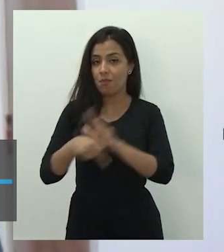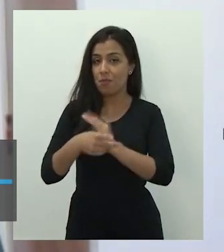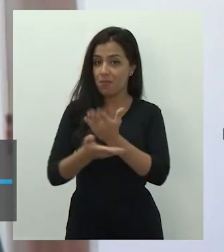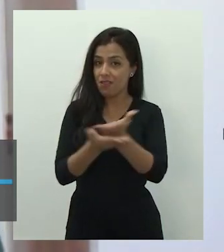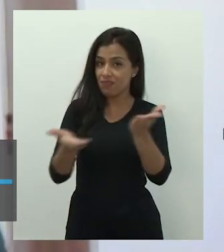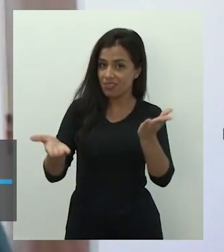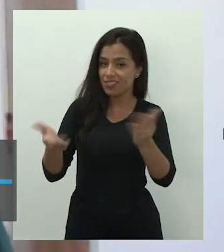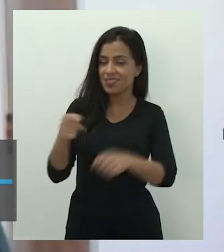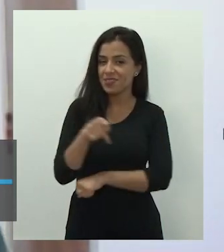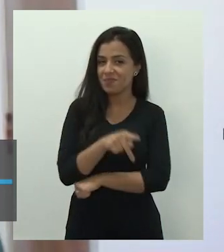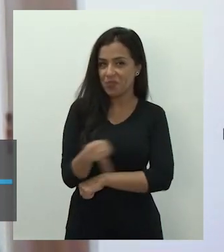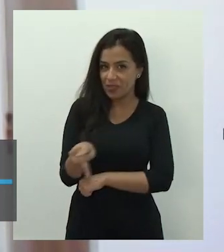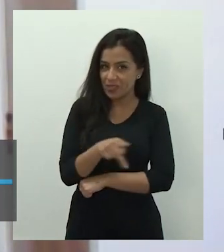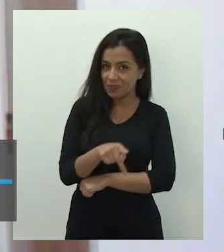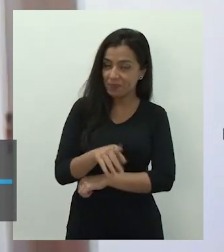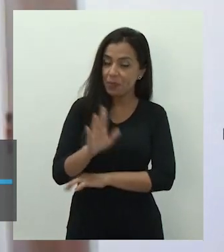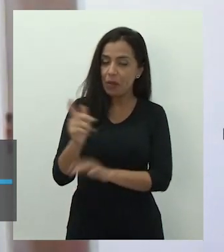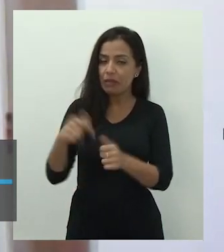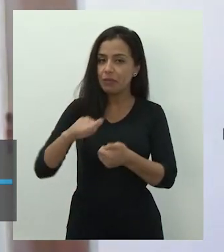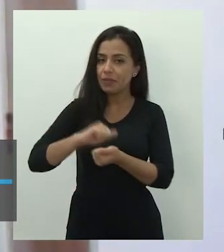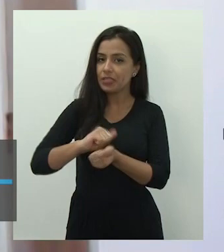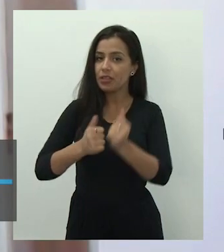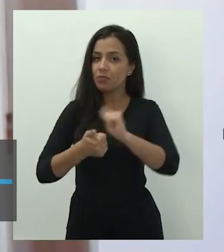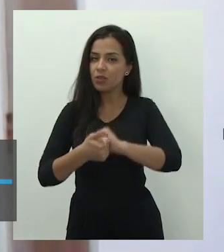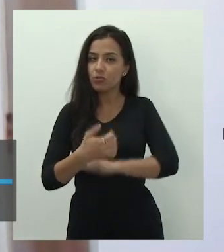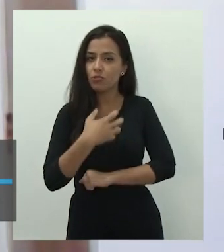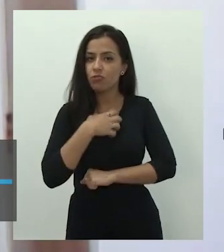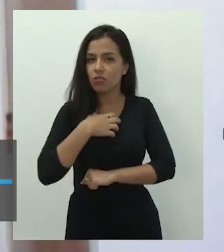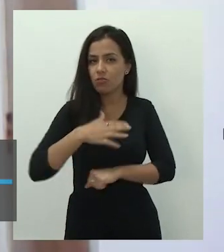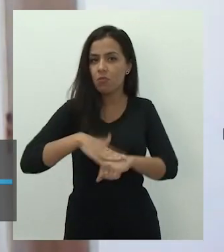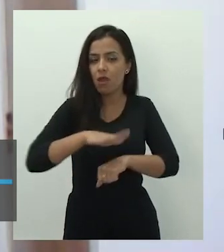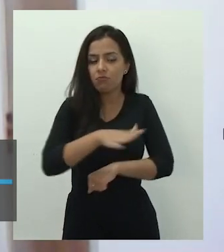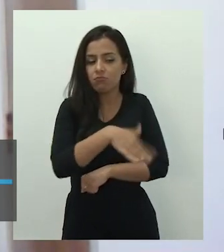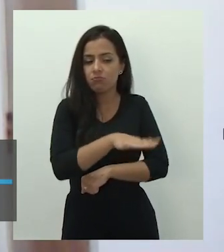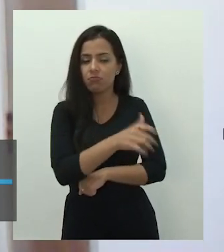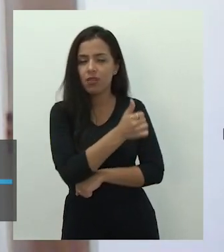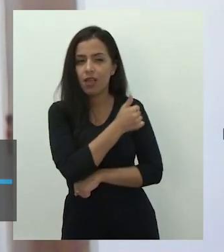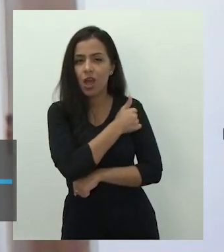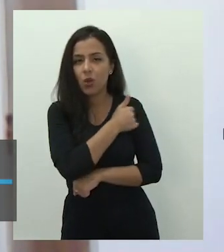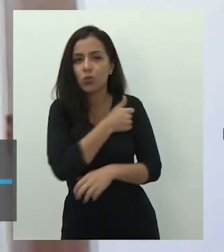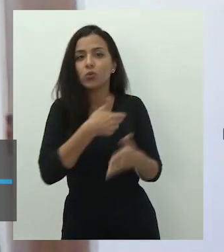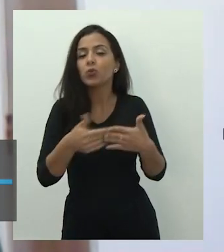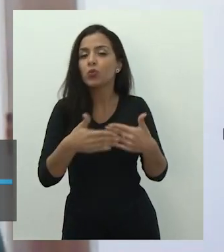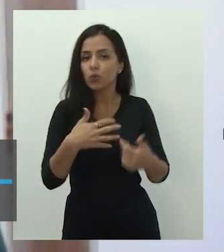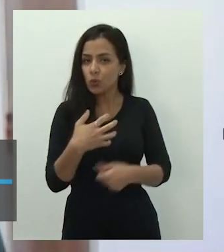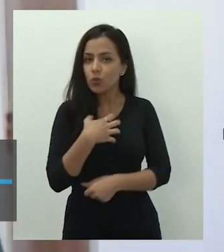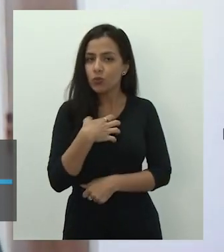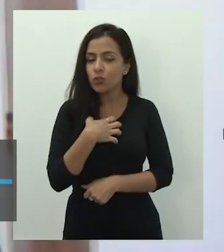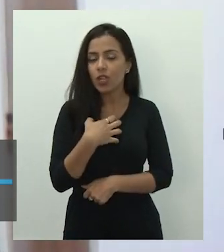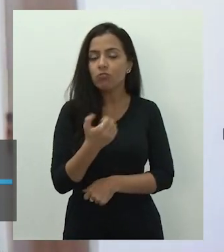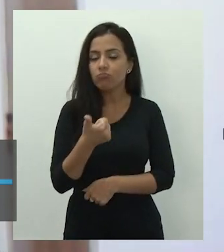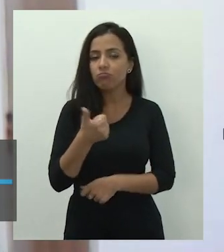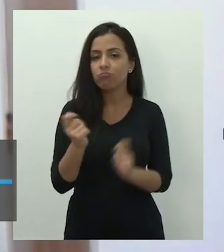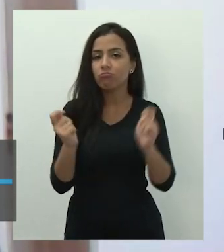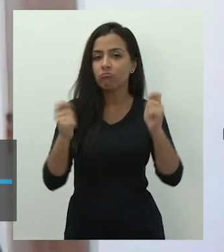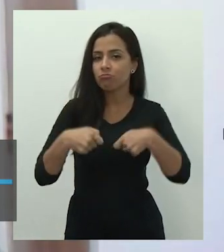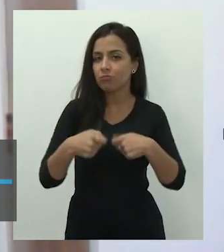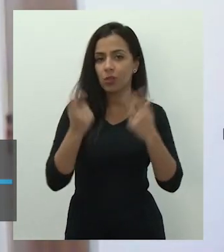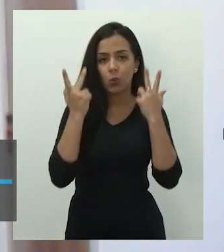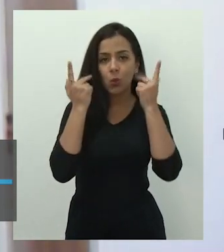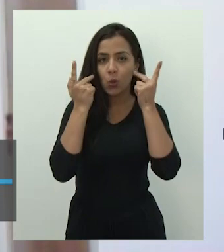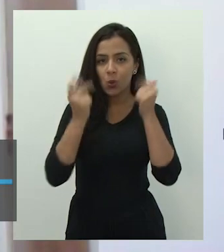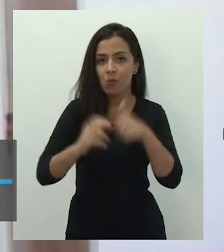professores, mas ela pode ser adaptada para o estudante de qualquer forma. Isso é um fato e acho